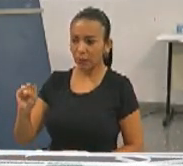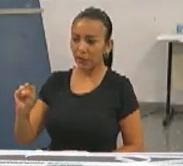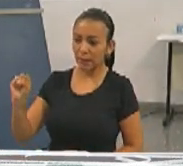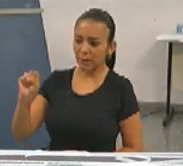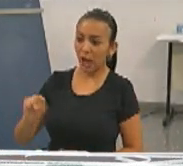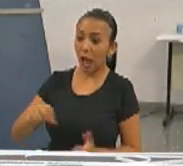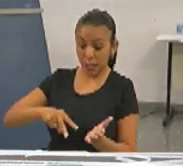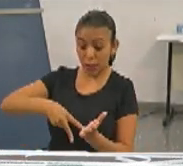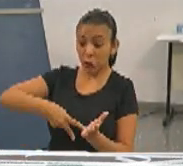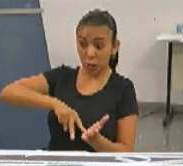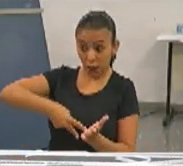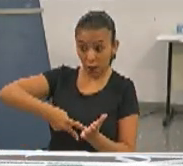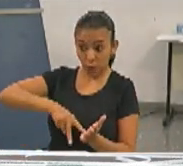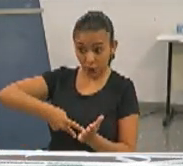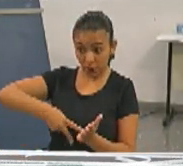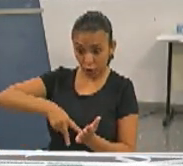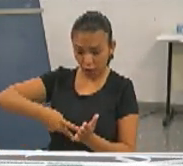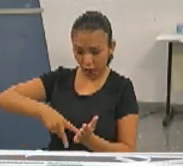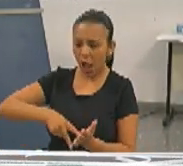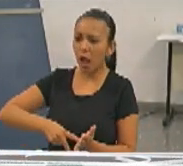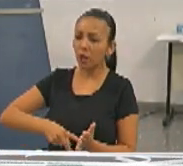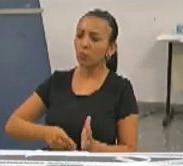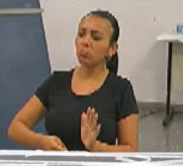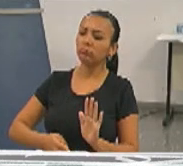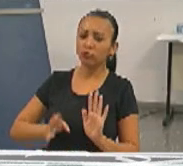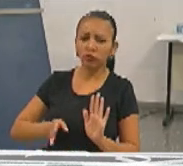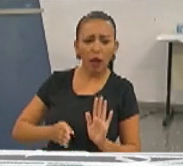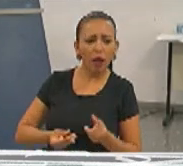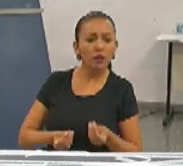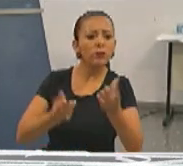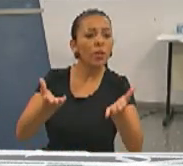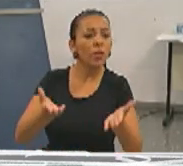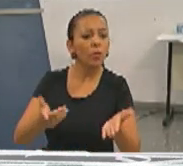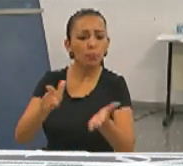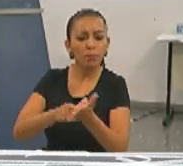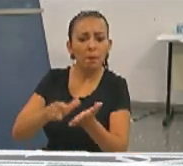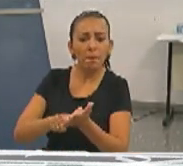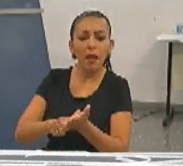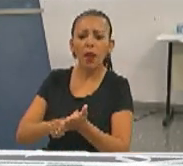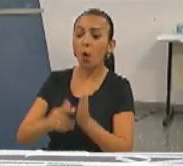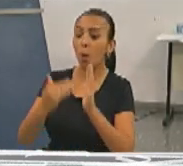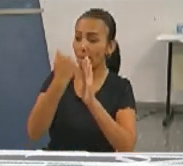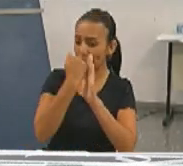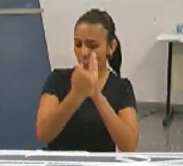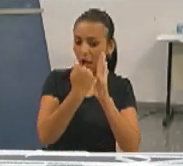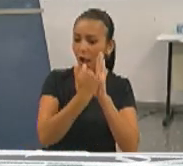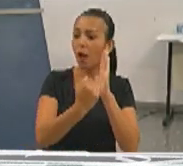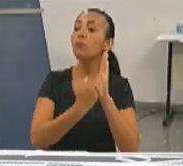do sindicato, temos uma pauta, até entregamos as cartas com as nossas pautas principais,